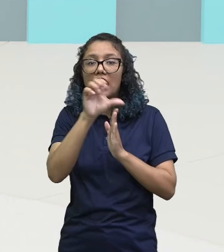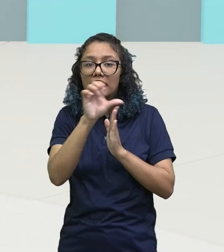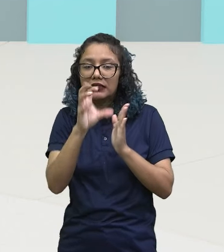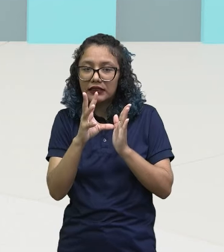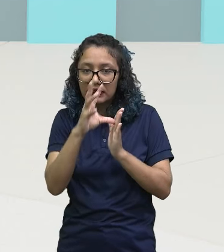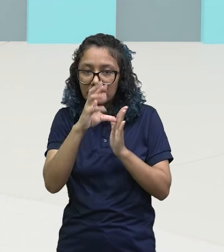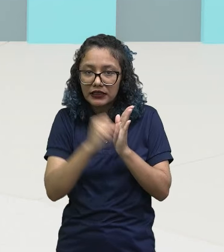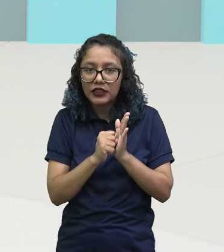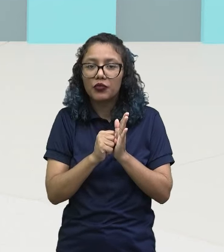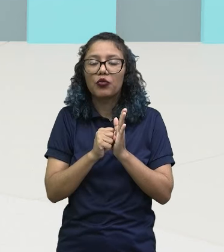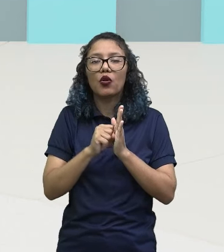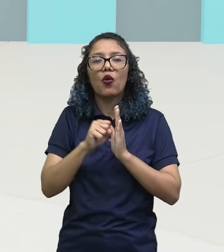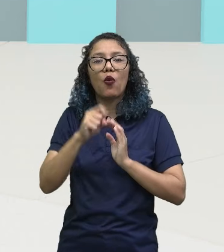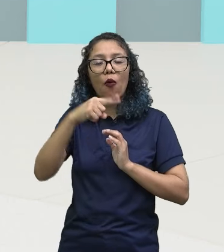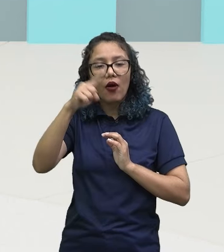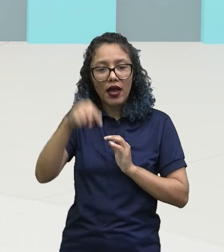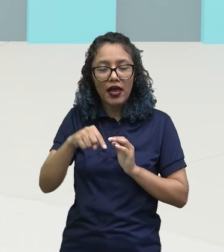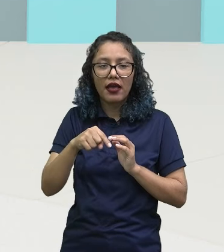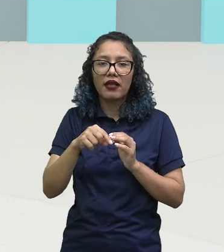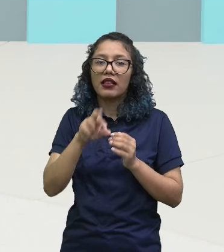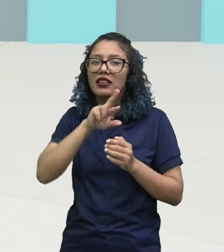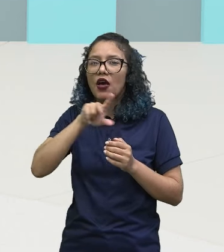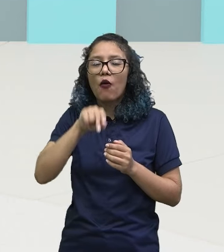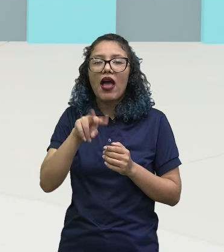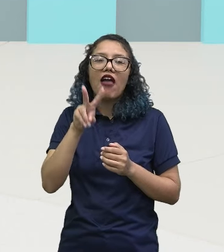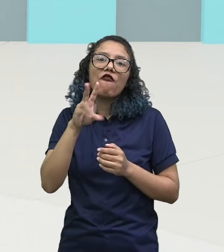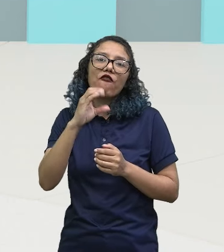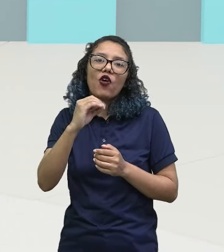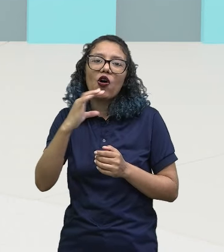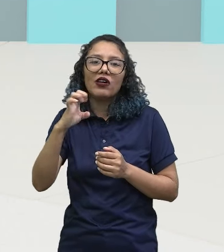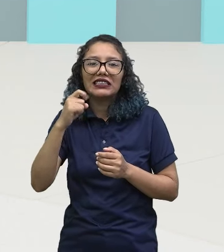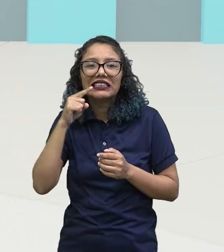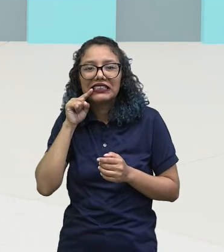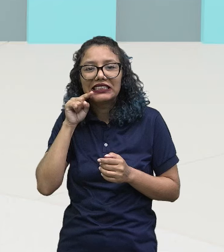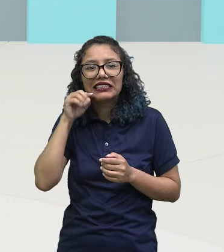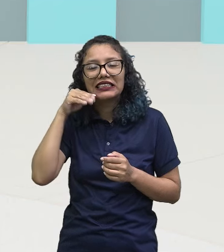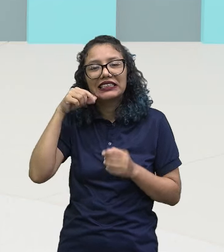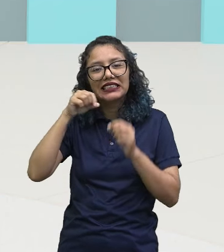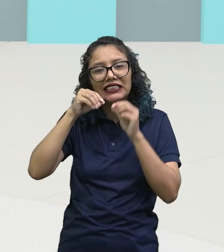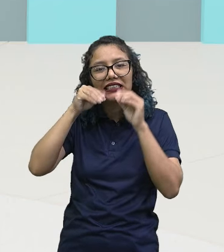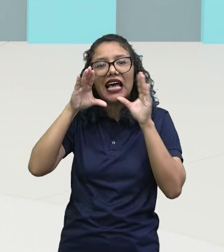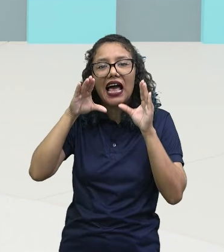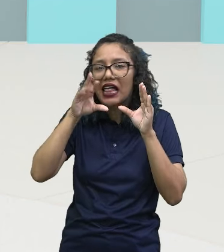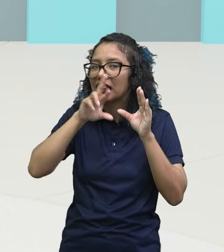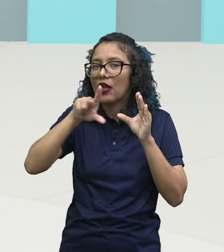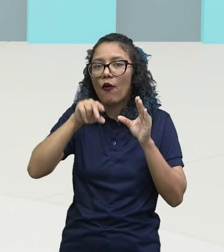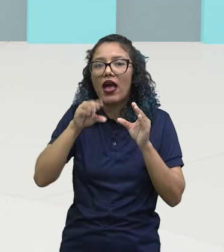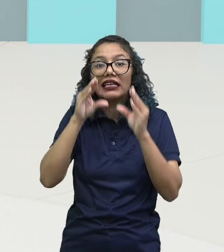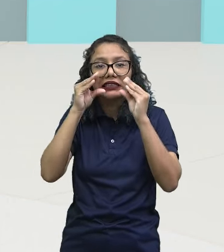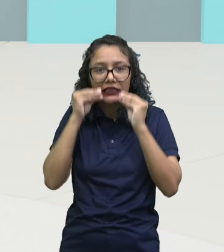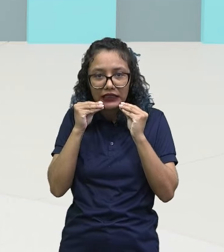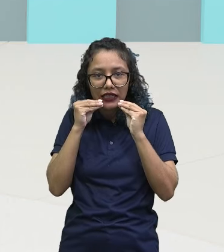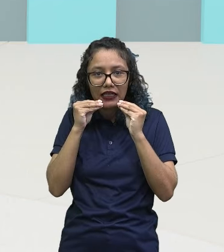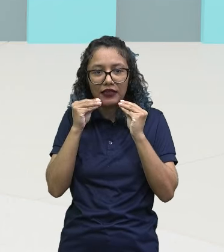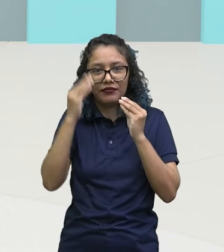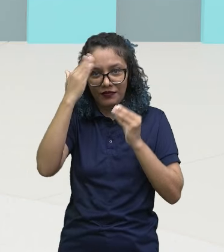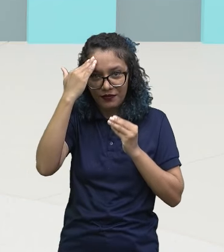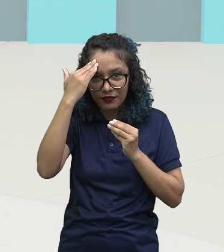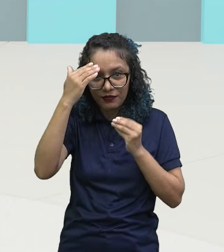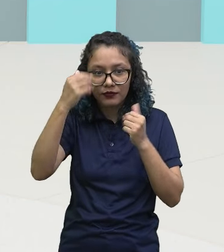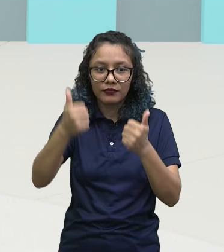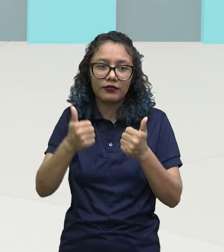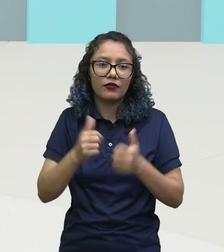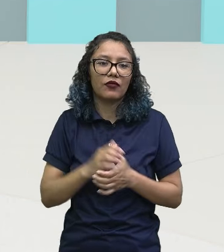certeza você. Você não fala com o som aberto, você fala com o som fechado. Então, circunflexo, beleza? Vamos